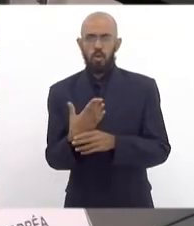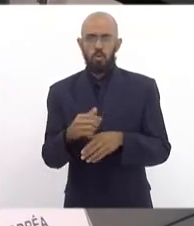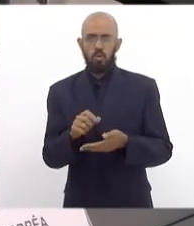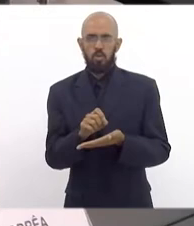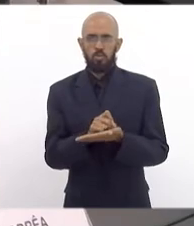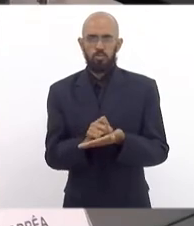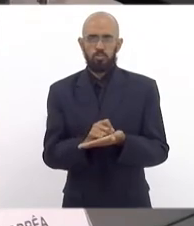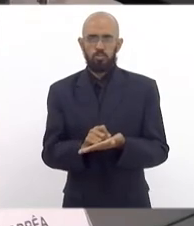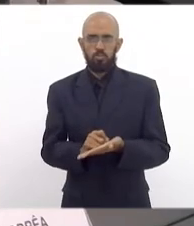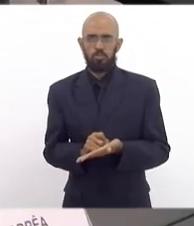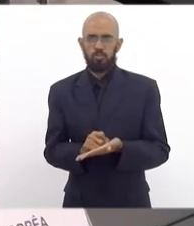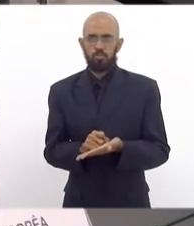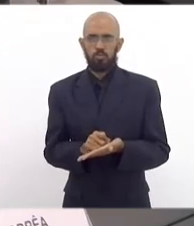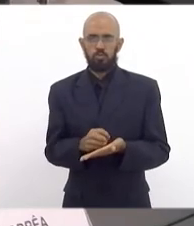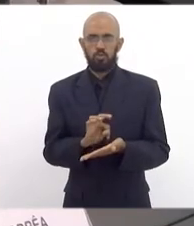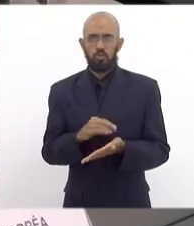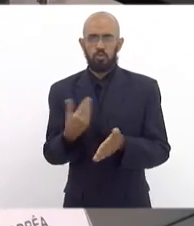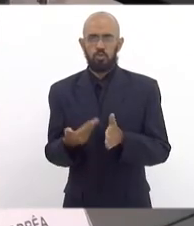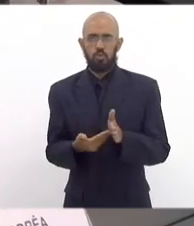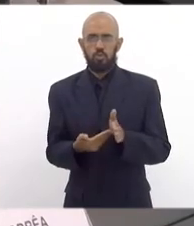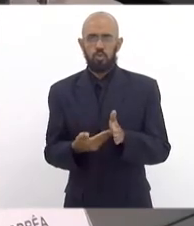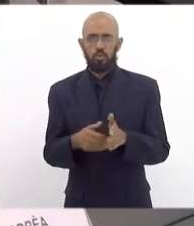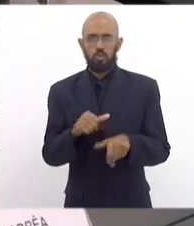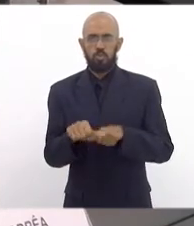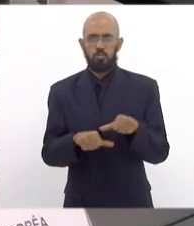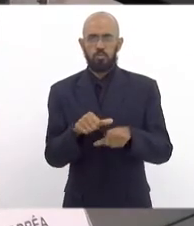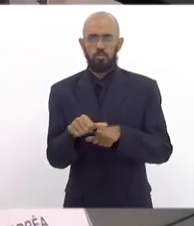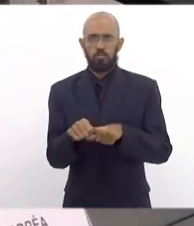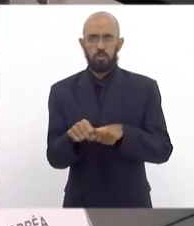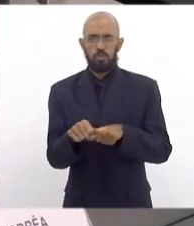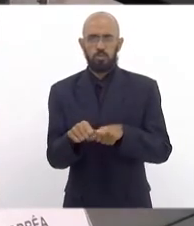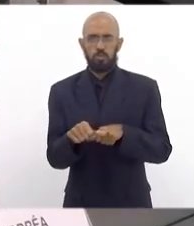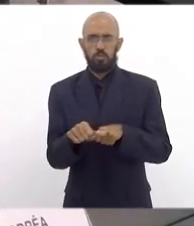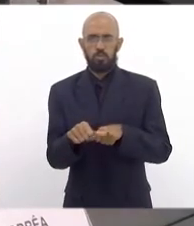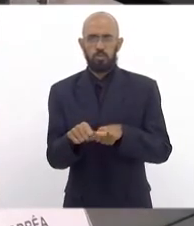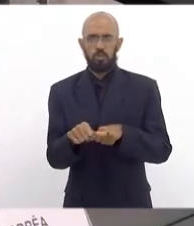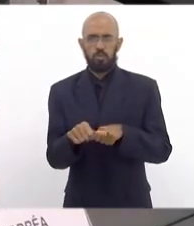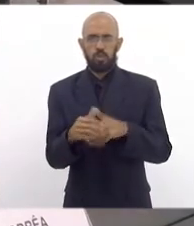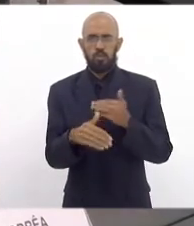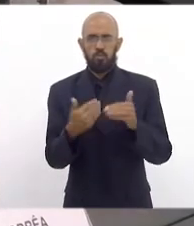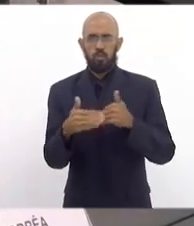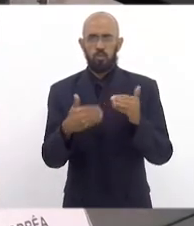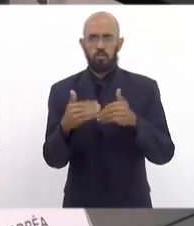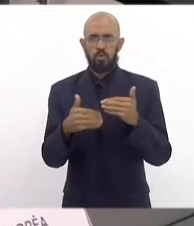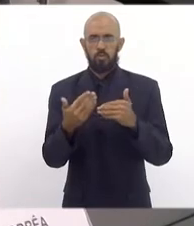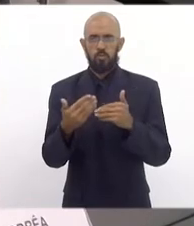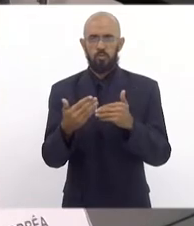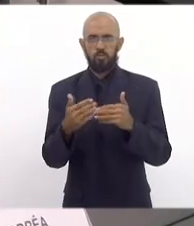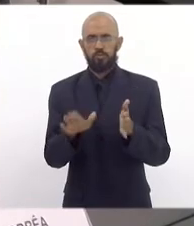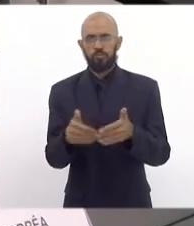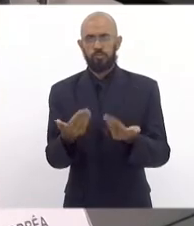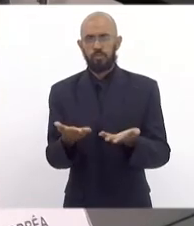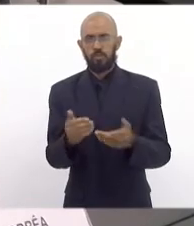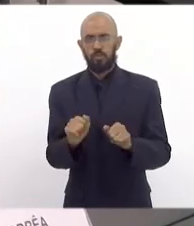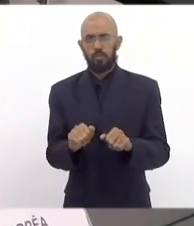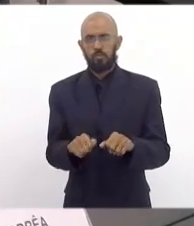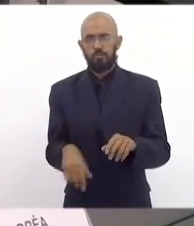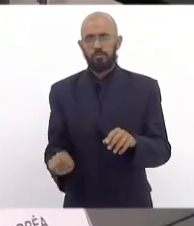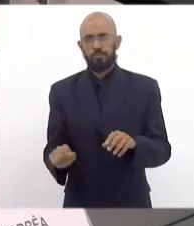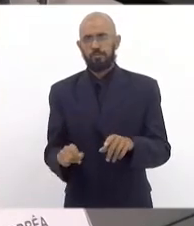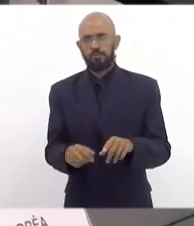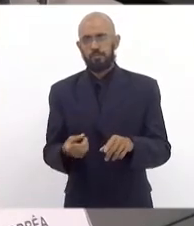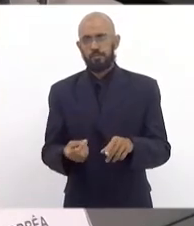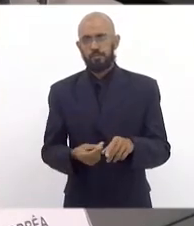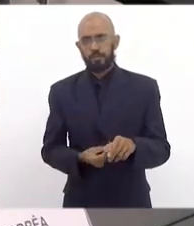fui eu tô desde 2003 de todas as notificações de todo o processo evolutivo de modo que saísse da